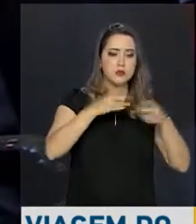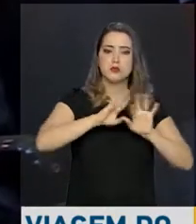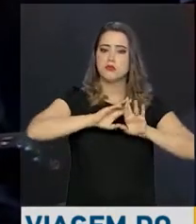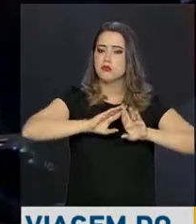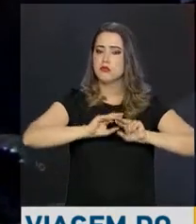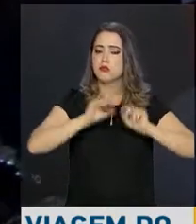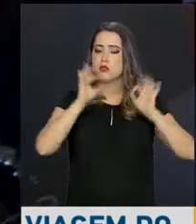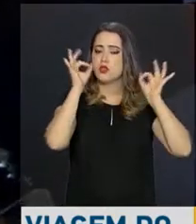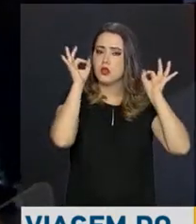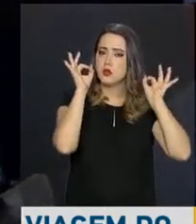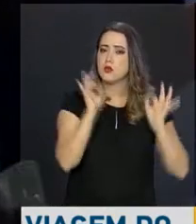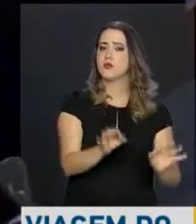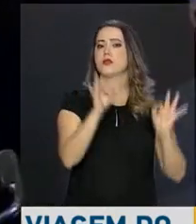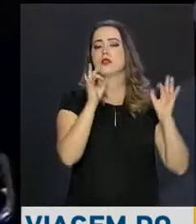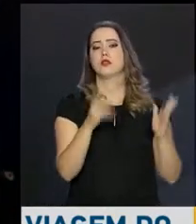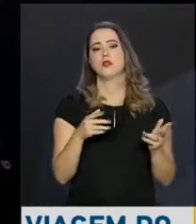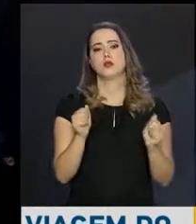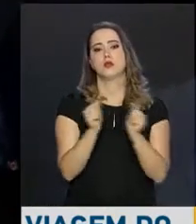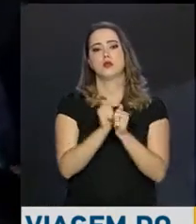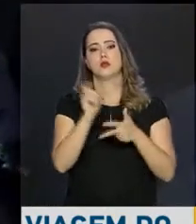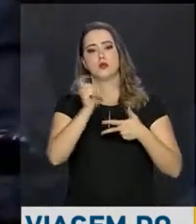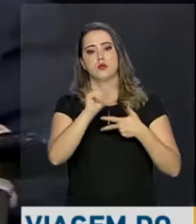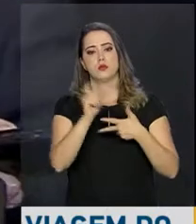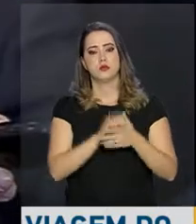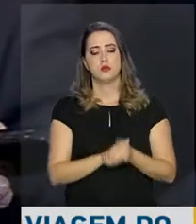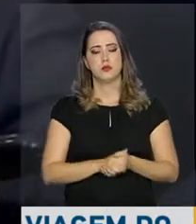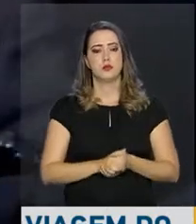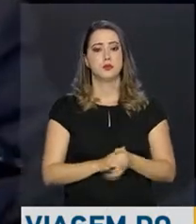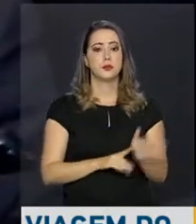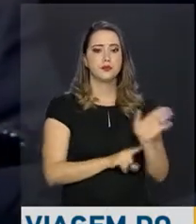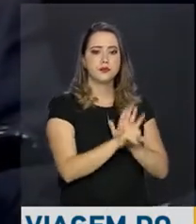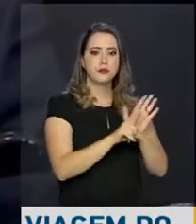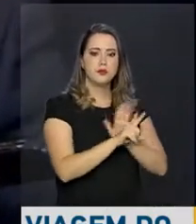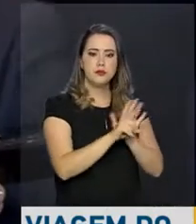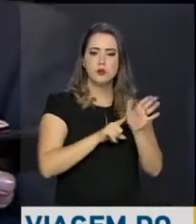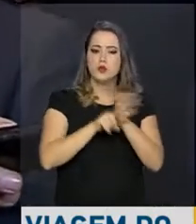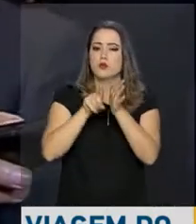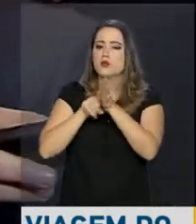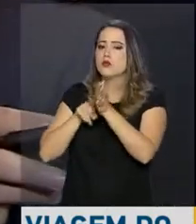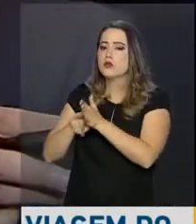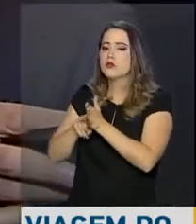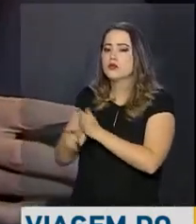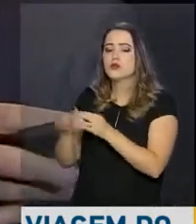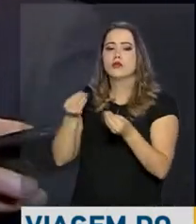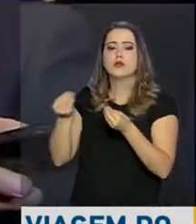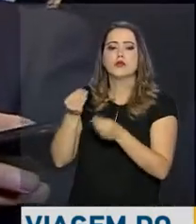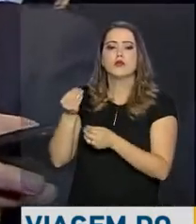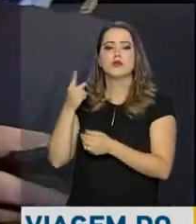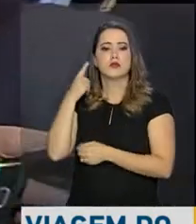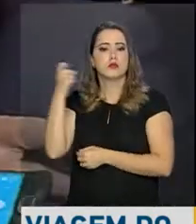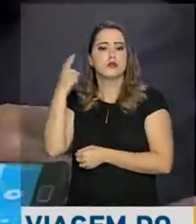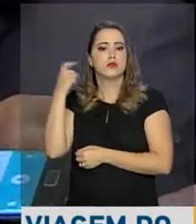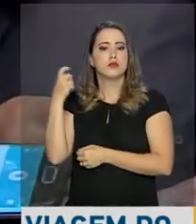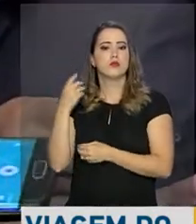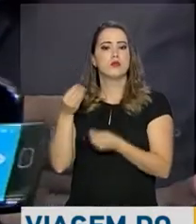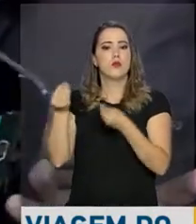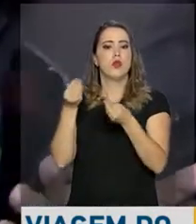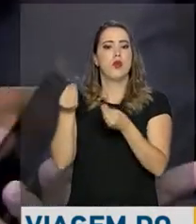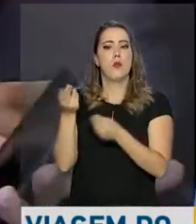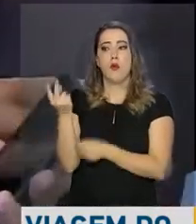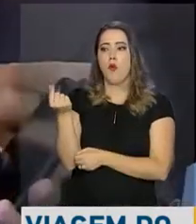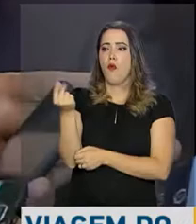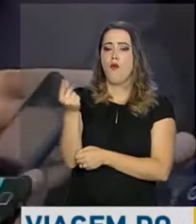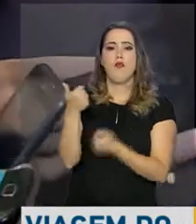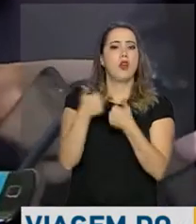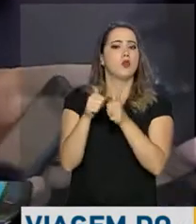muito próprio, muito oportuno também com o Executivo. O CAD deu hoje um parecer desfavorável à tabela do frete. Como o senhor vê isso?